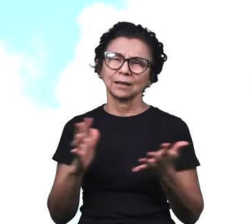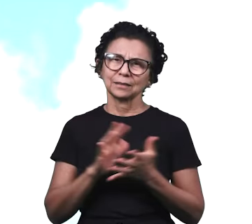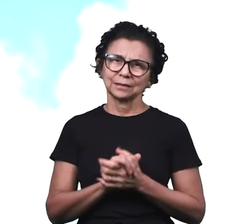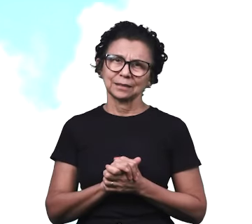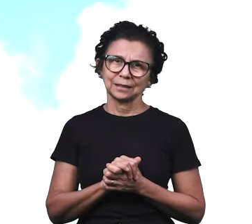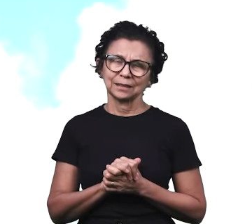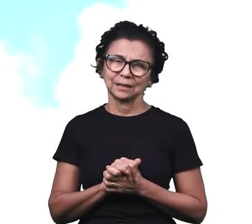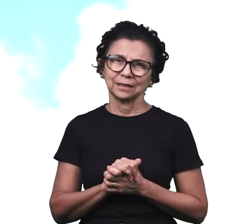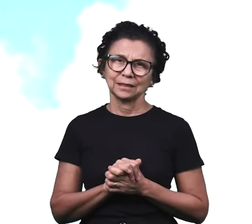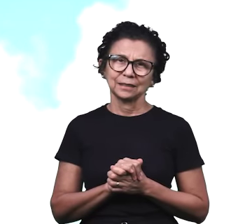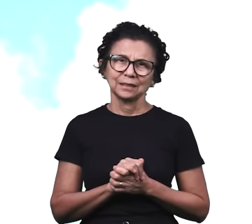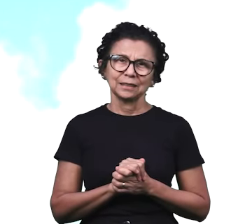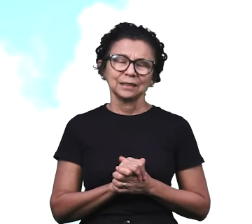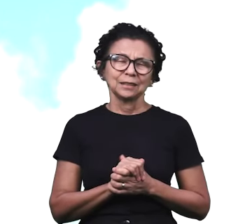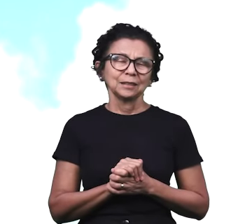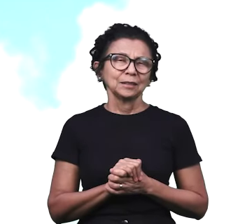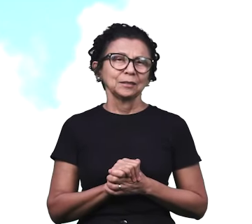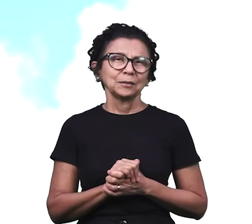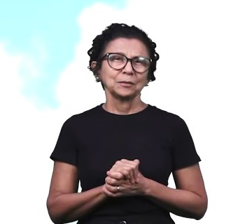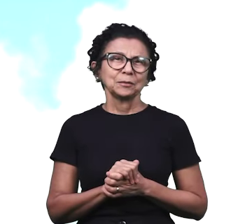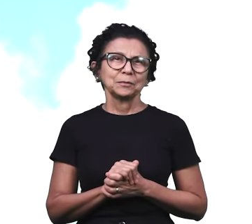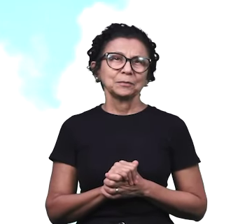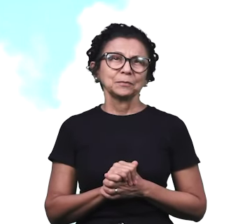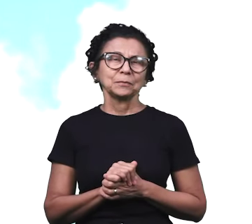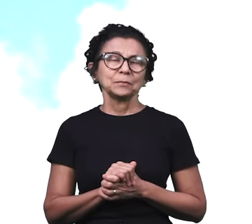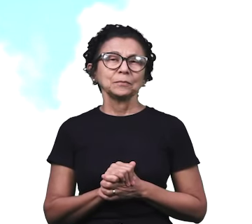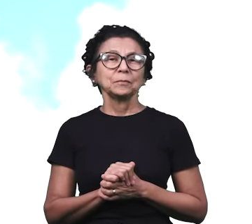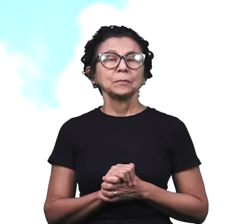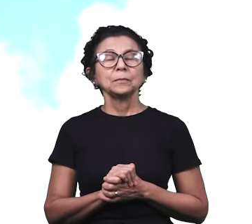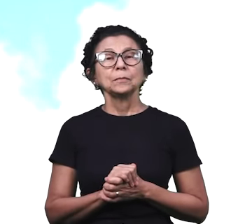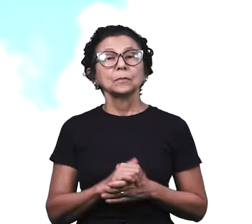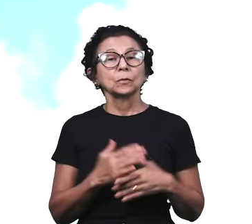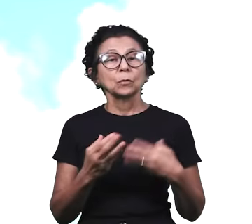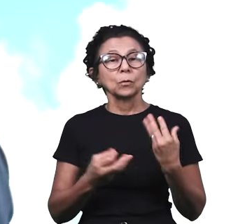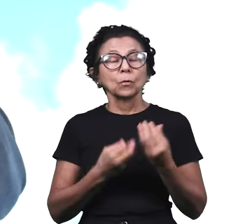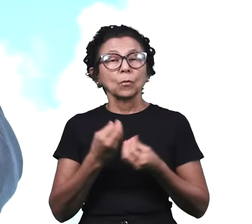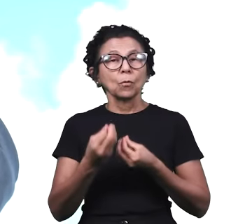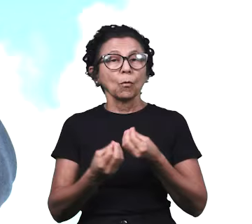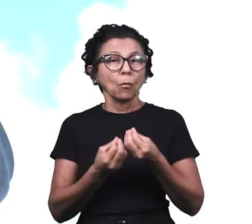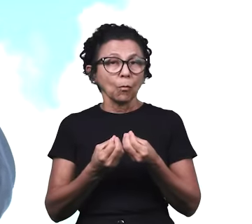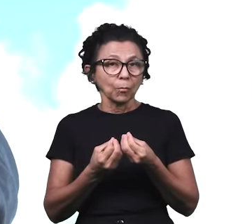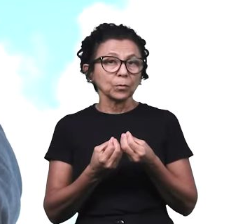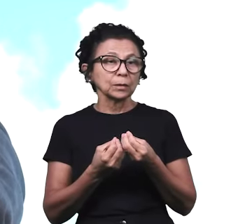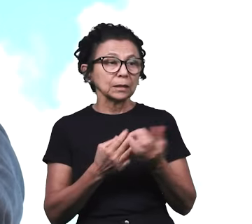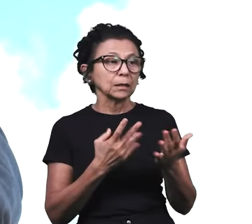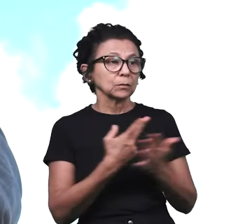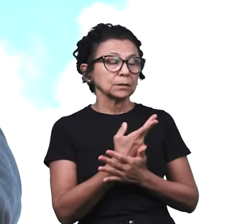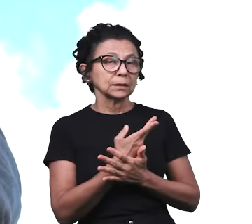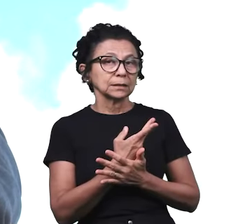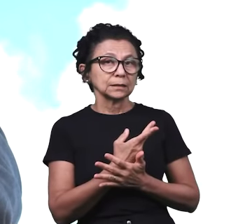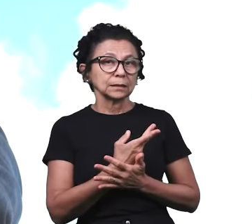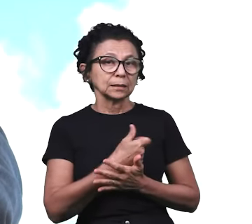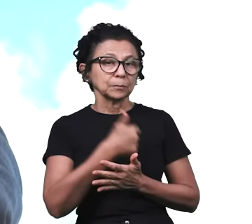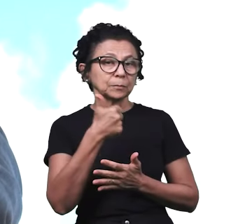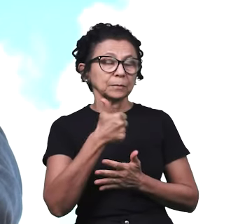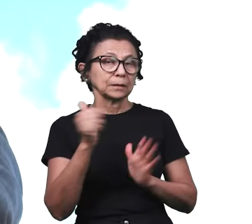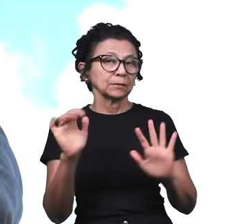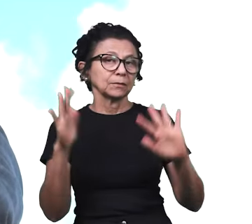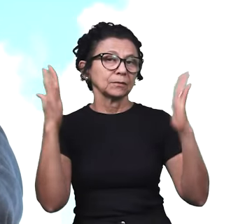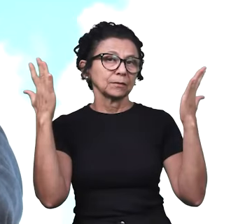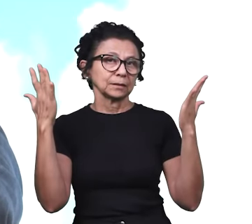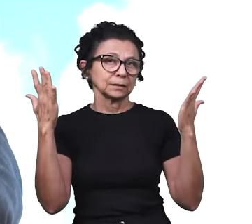pura. E é revelado para eles como que eles venceriam. E o Senhor está falando, essa é a primeira festa. Vocês foram